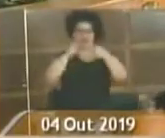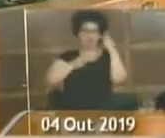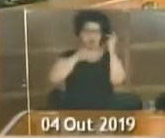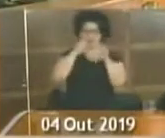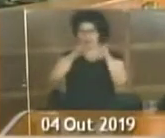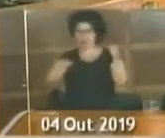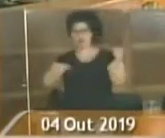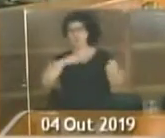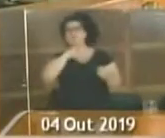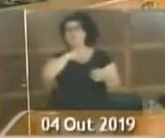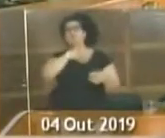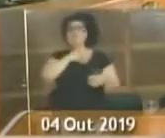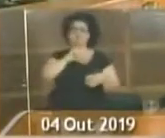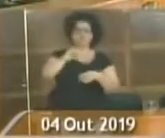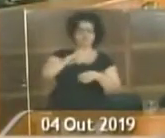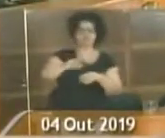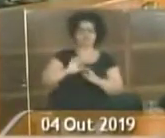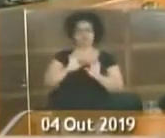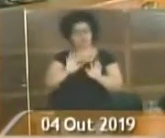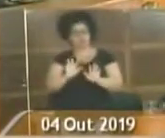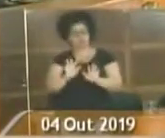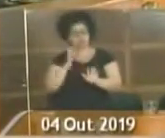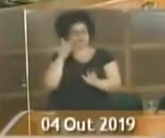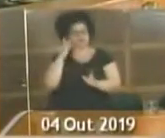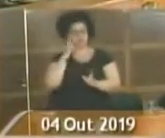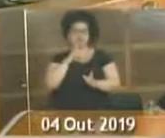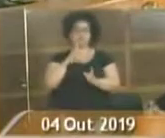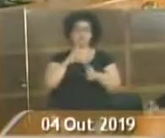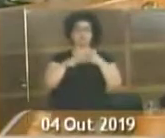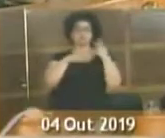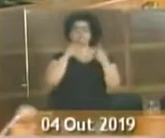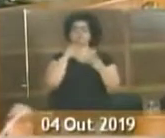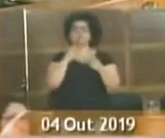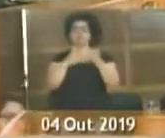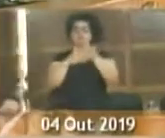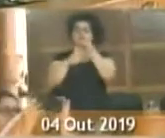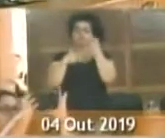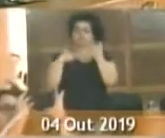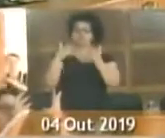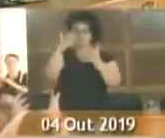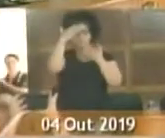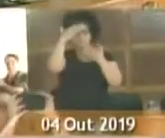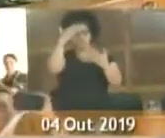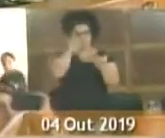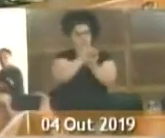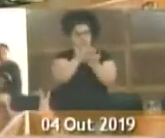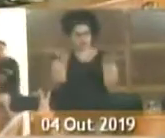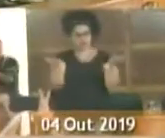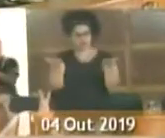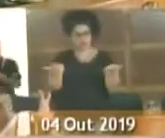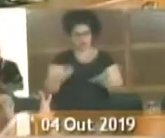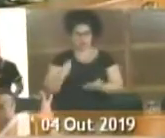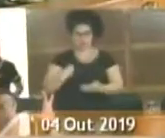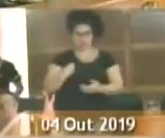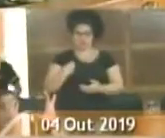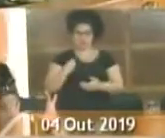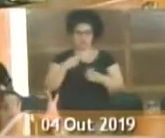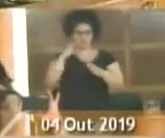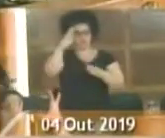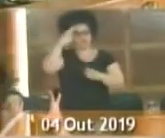a rouquidão não melhora, né? Primeiramente, quero agradecer a todos aqui, em